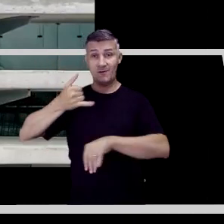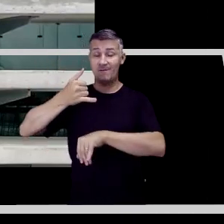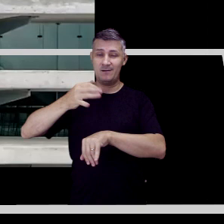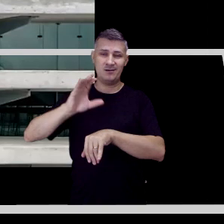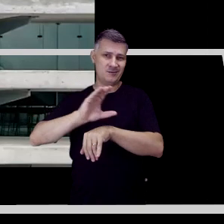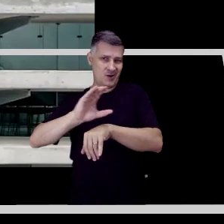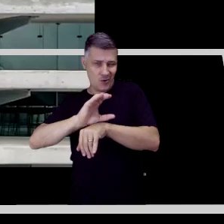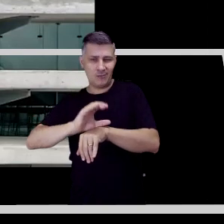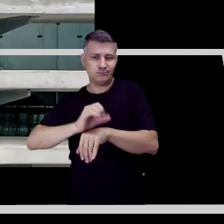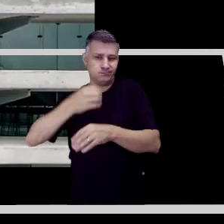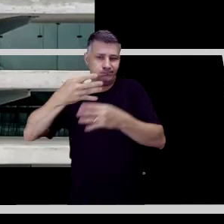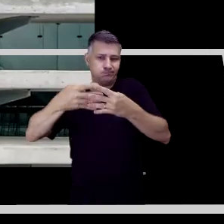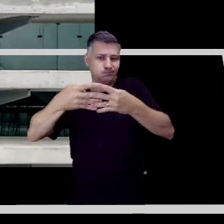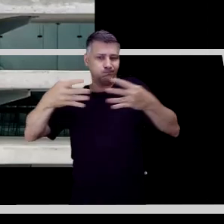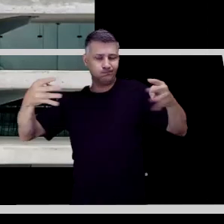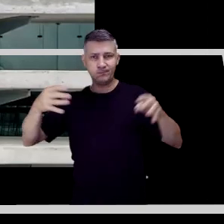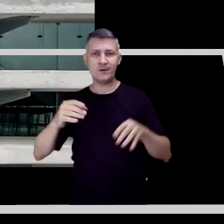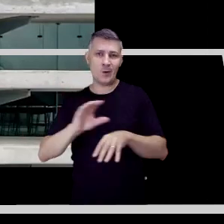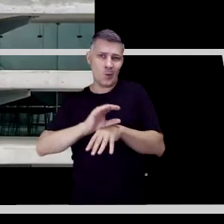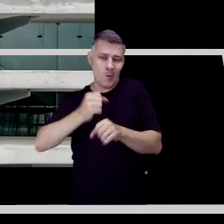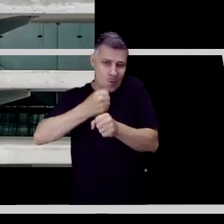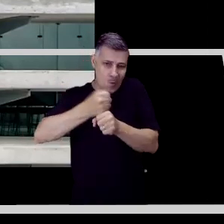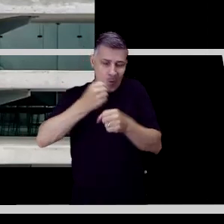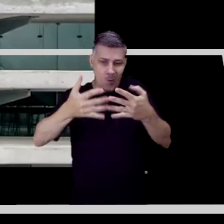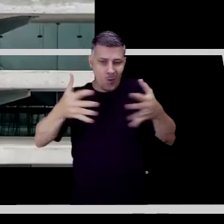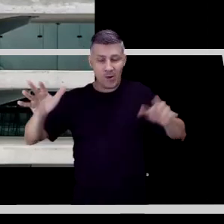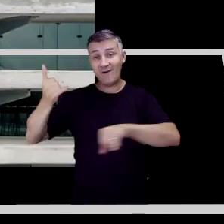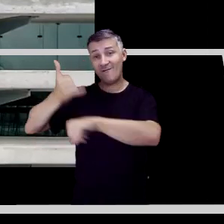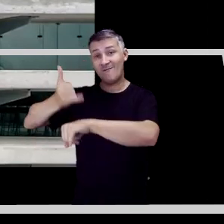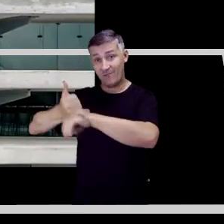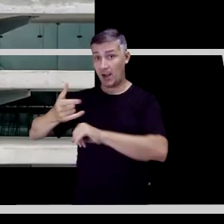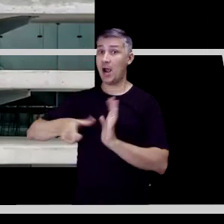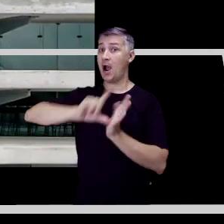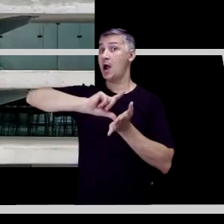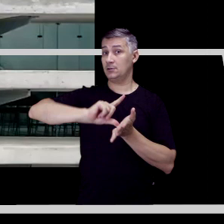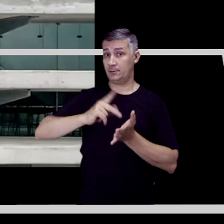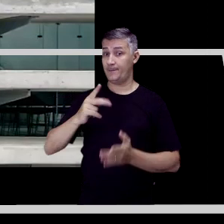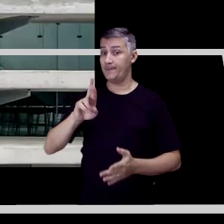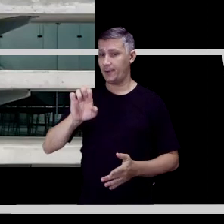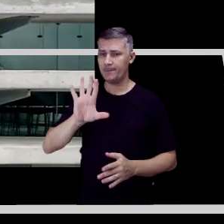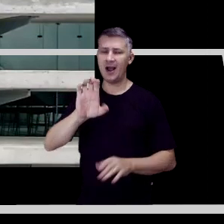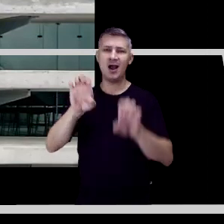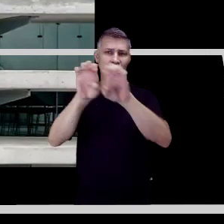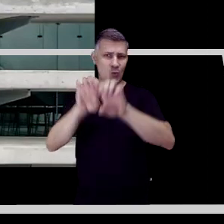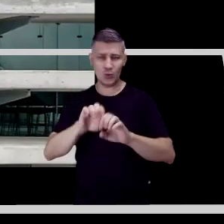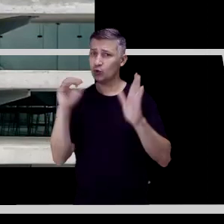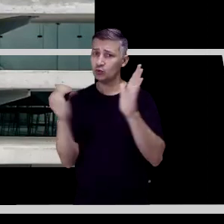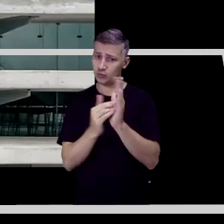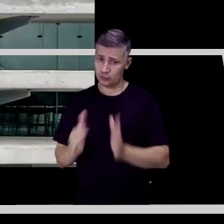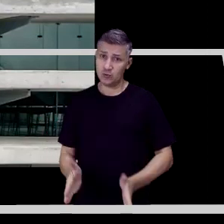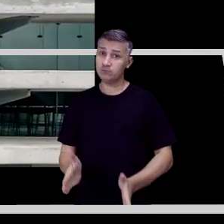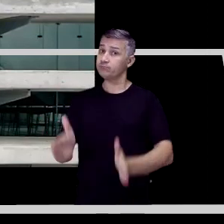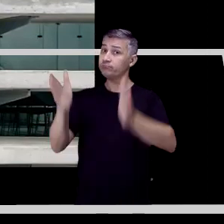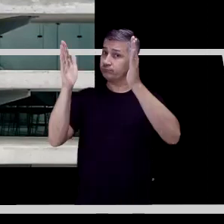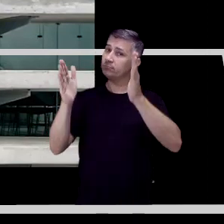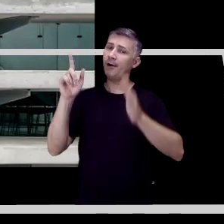de concreto e os elementos de fixação metálicos, que efetivamente foram feitos pré-fabricados. Enfim, a estrutura